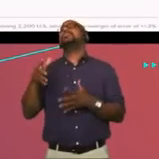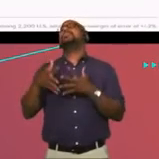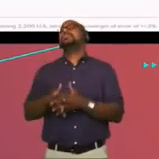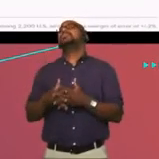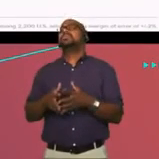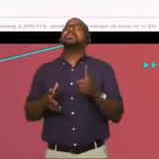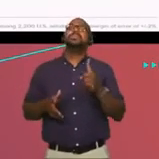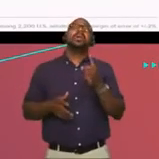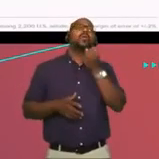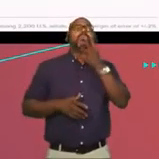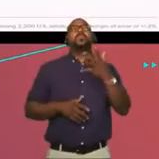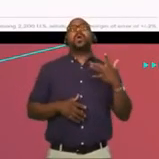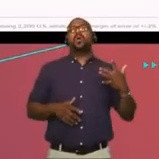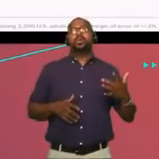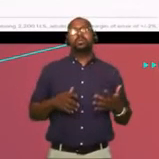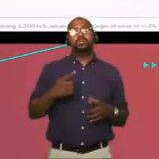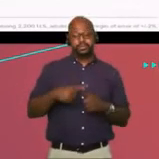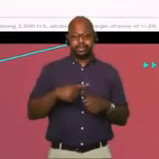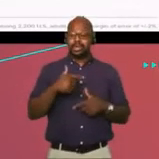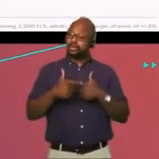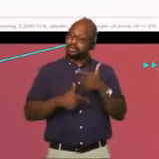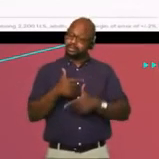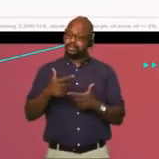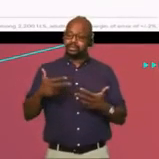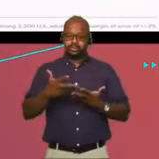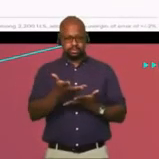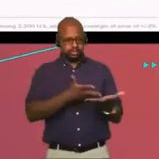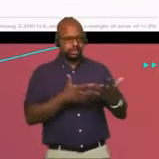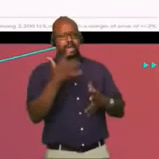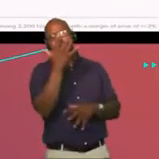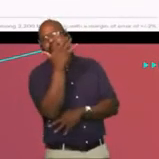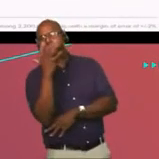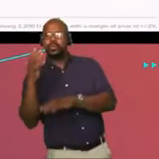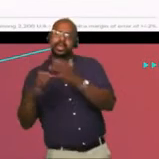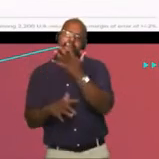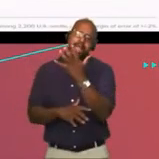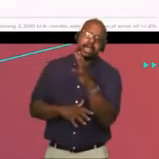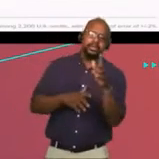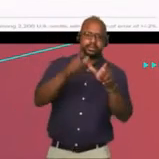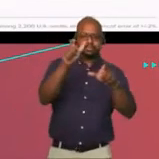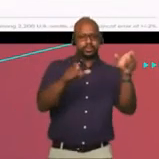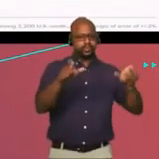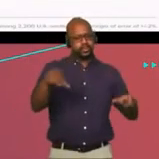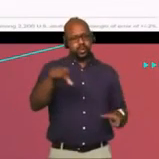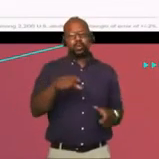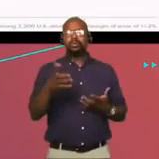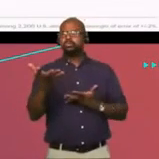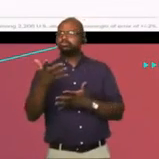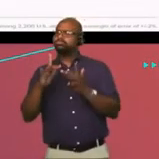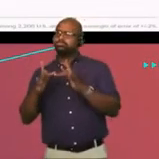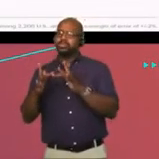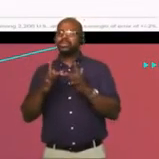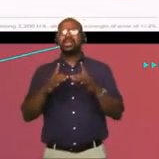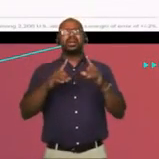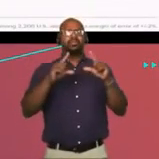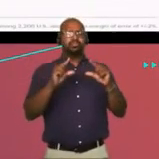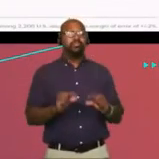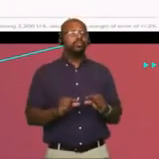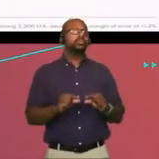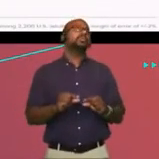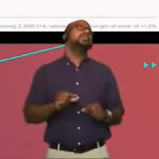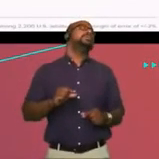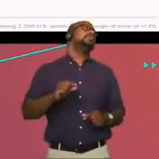ao passo que é esse atividades de relação com a natureza relação com outras pessoas inter-relação houve uma diminuição